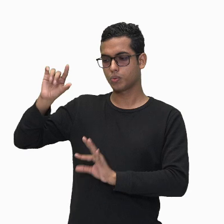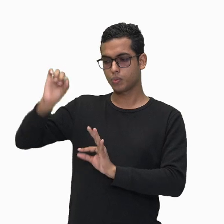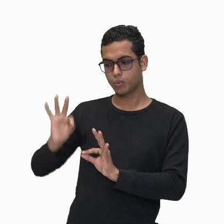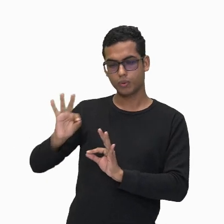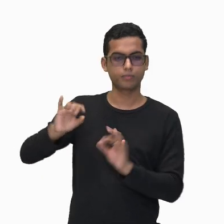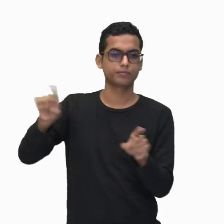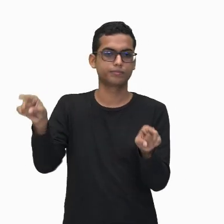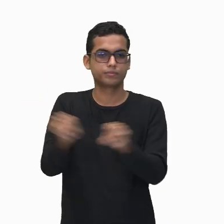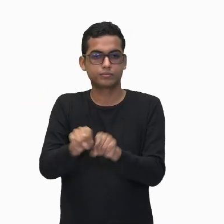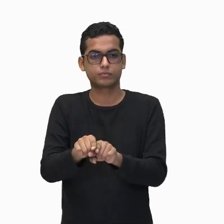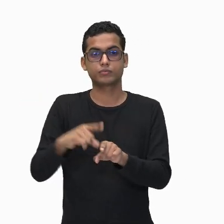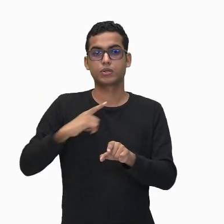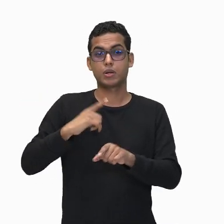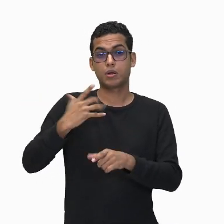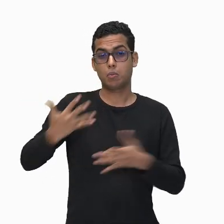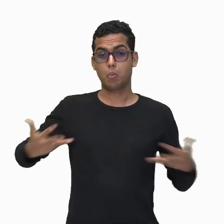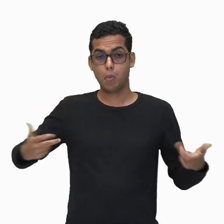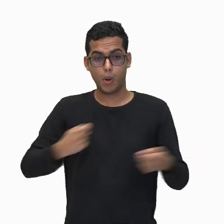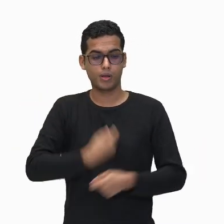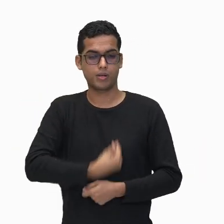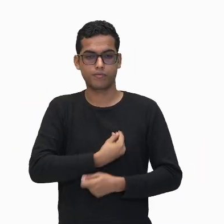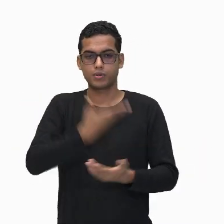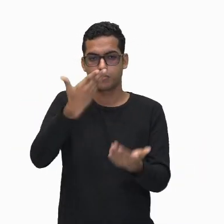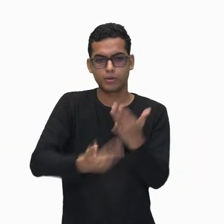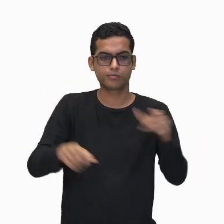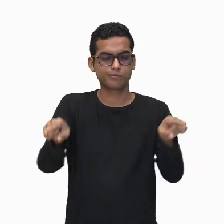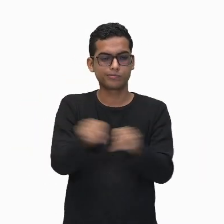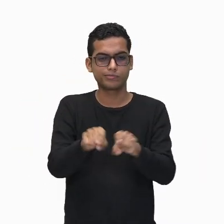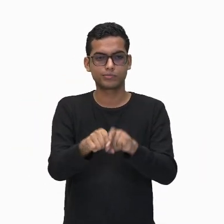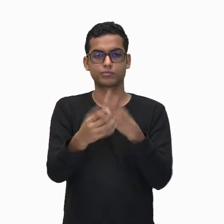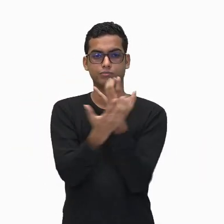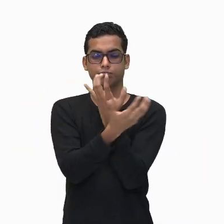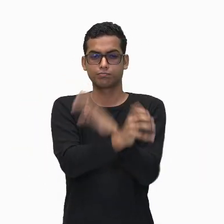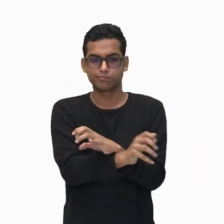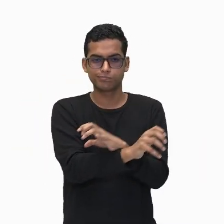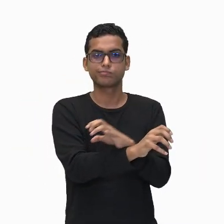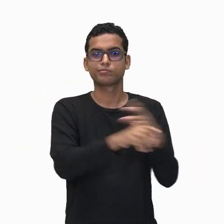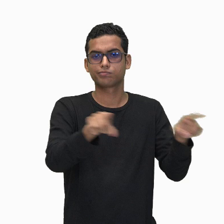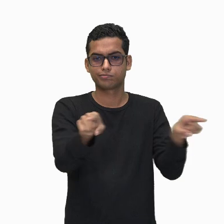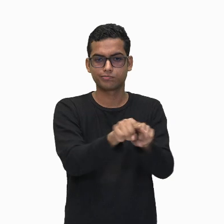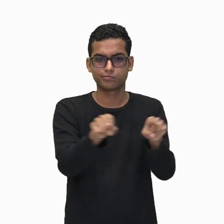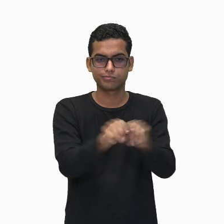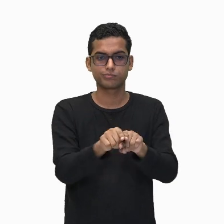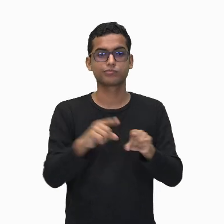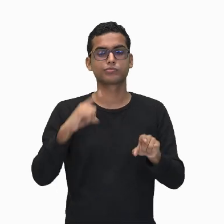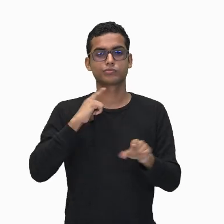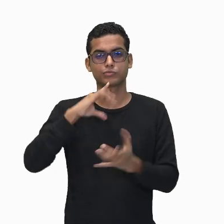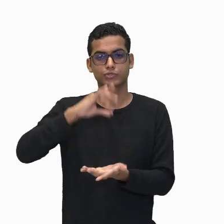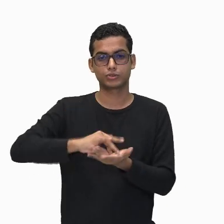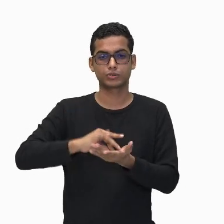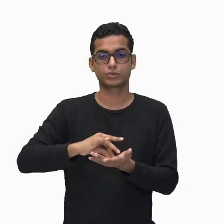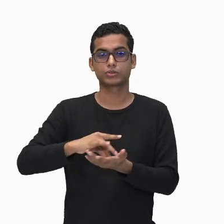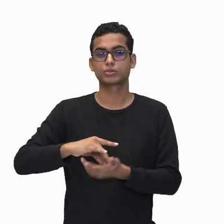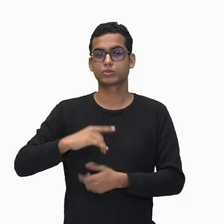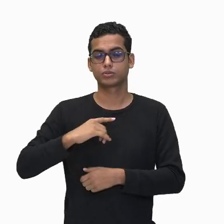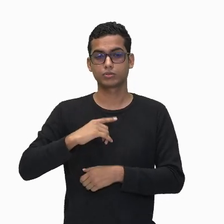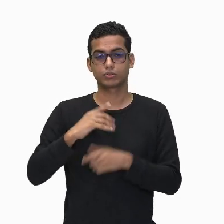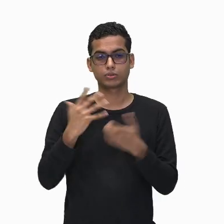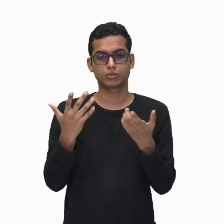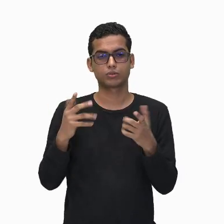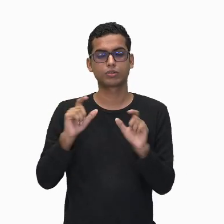ossos ou membros que ficam deformados, se tornando mais tortos e, como eu já falei, fraturas.